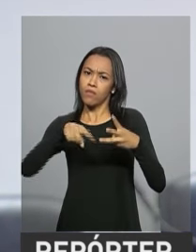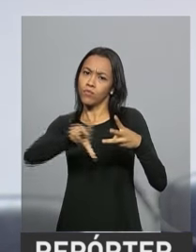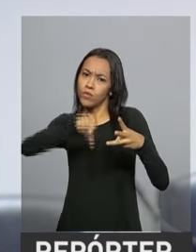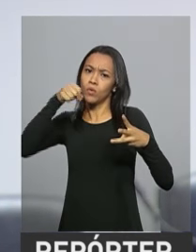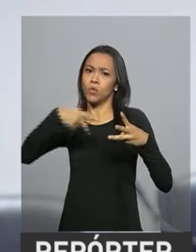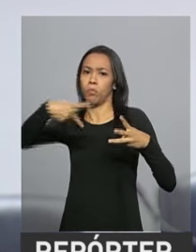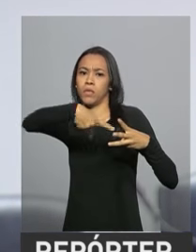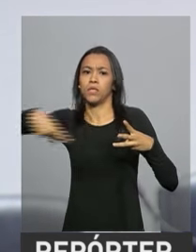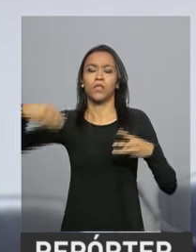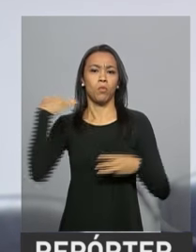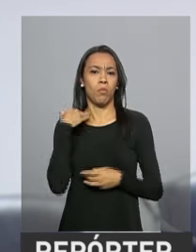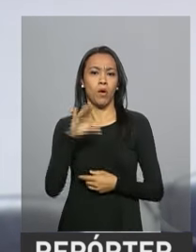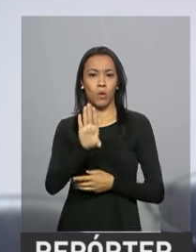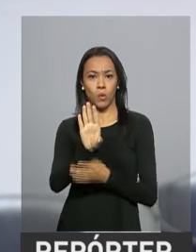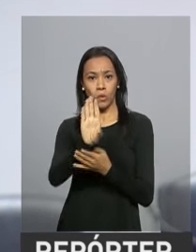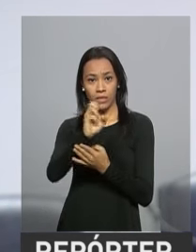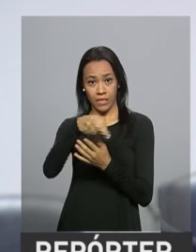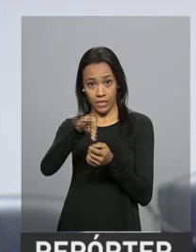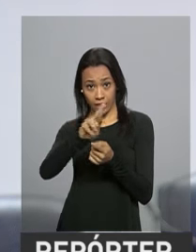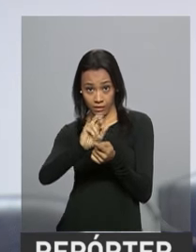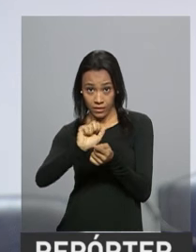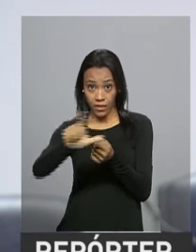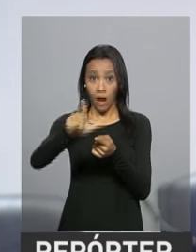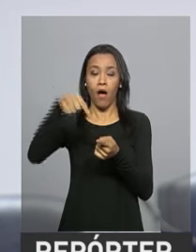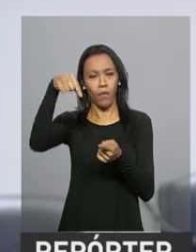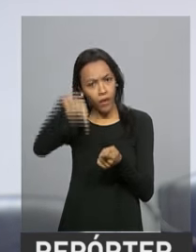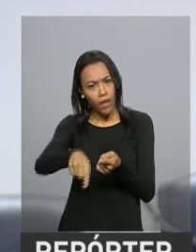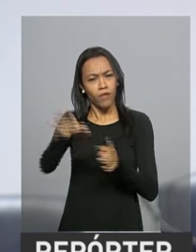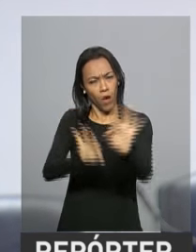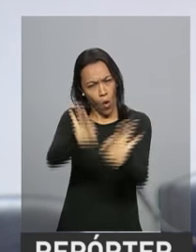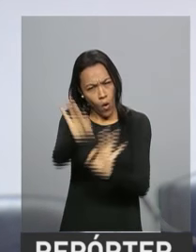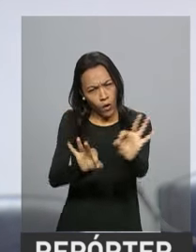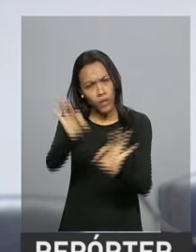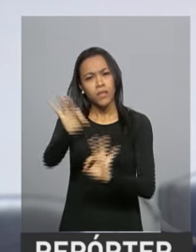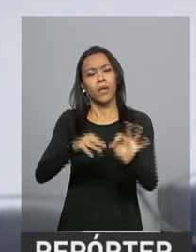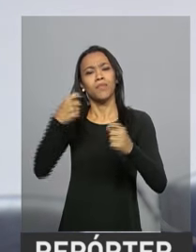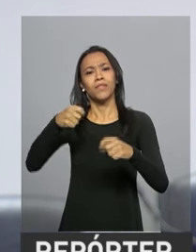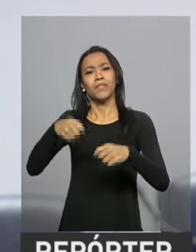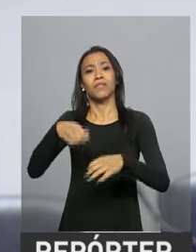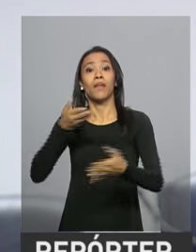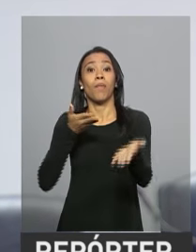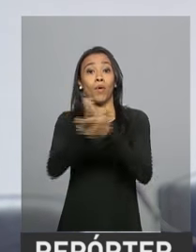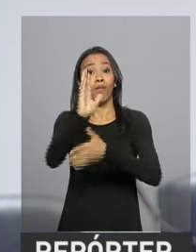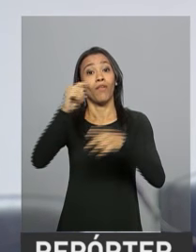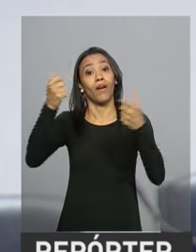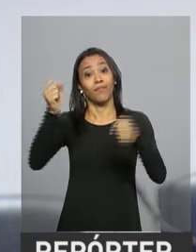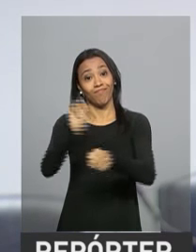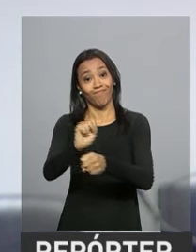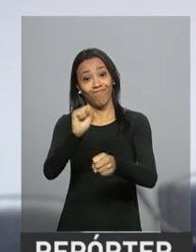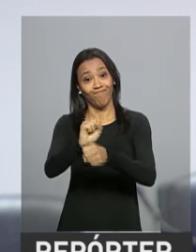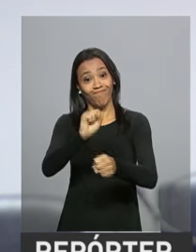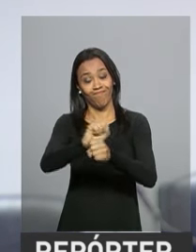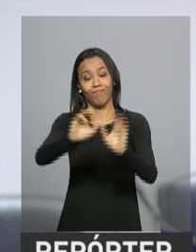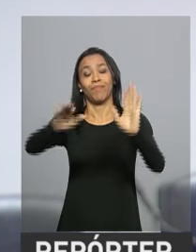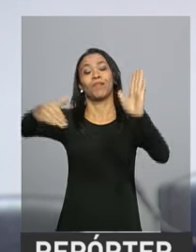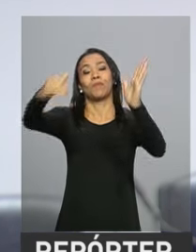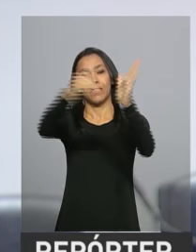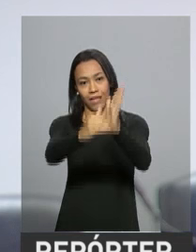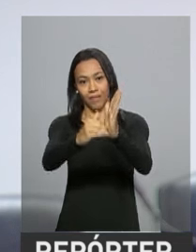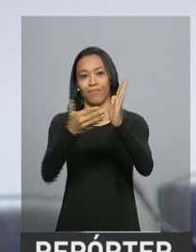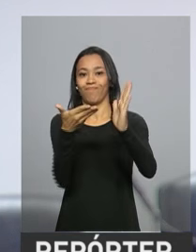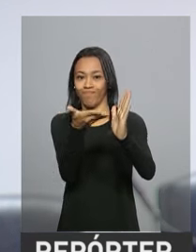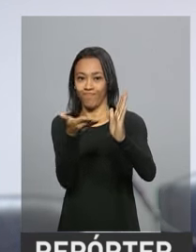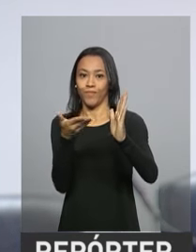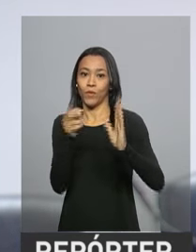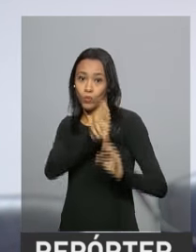que comanda a política monetária e cambial do governo e que precisa ser aprovado pelo Senado Federal como